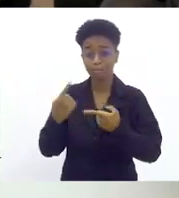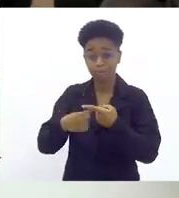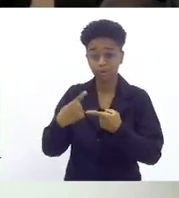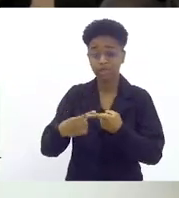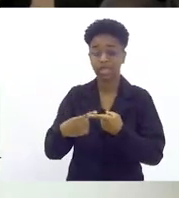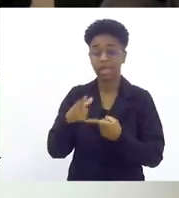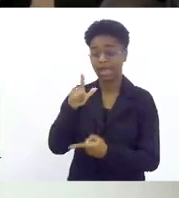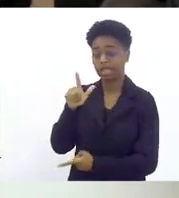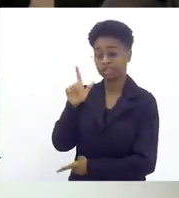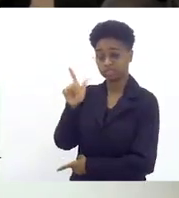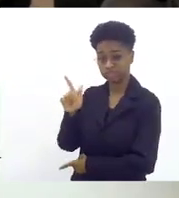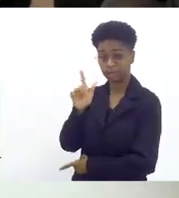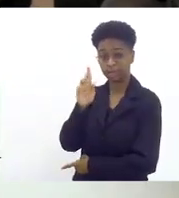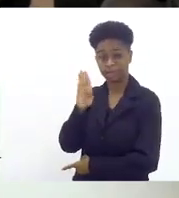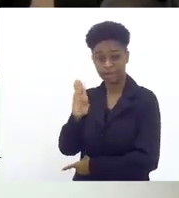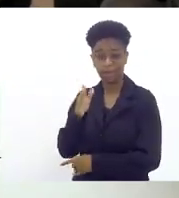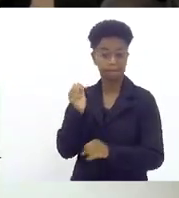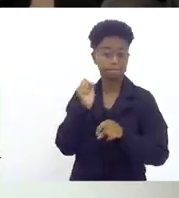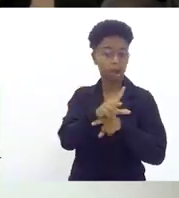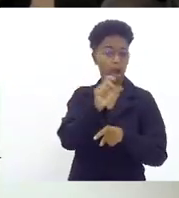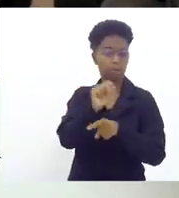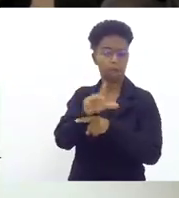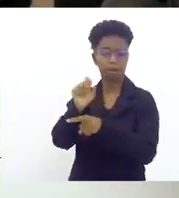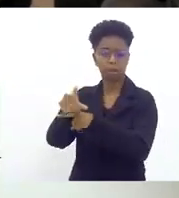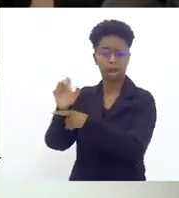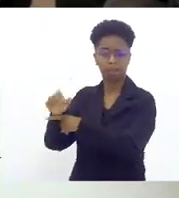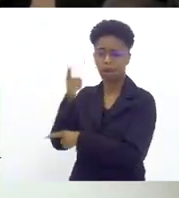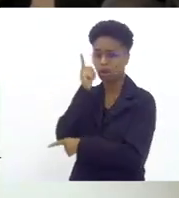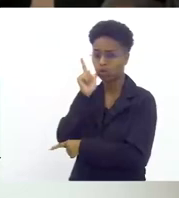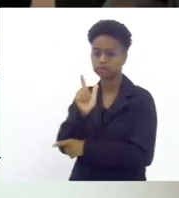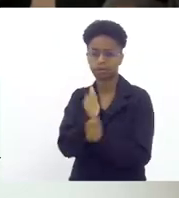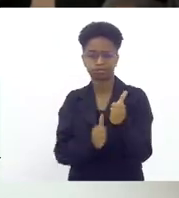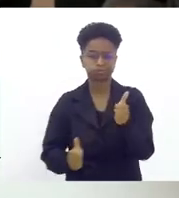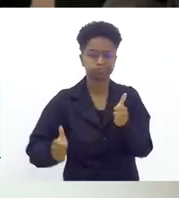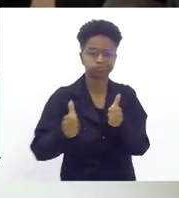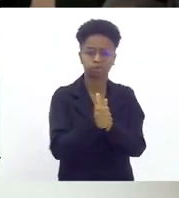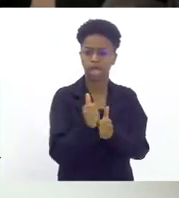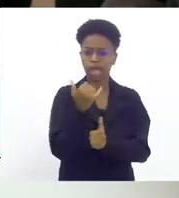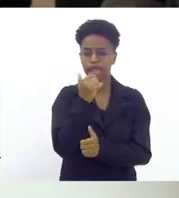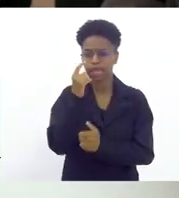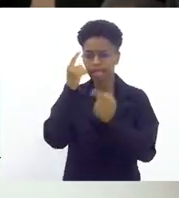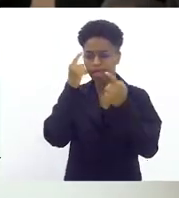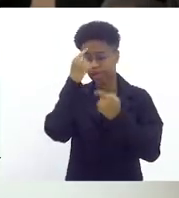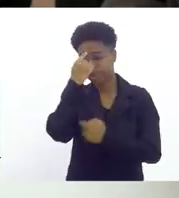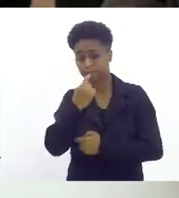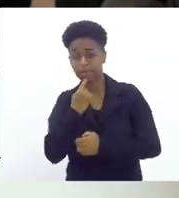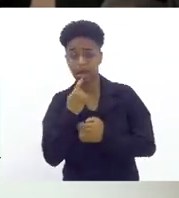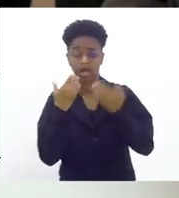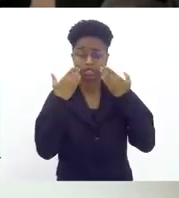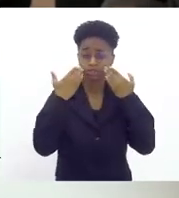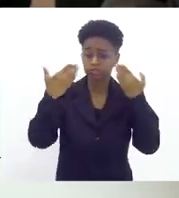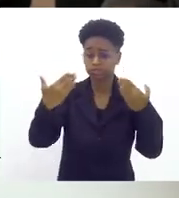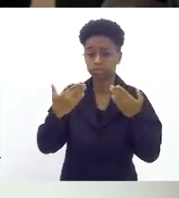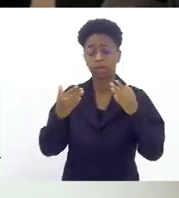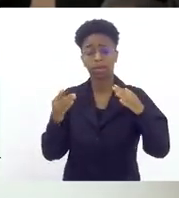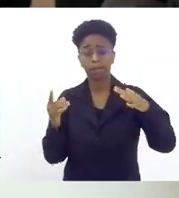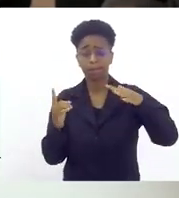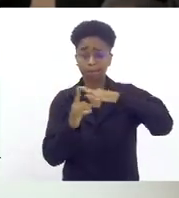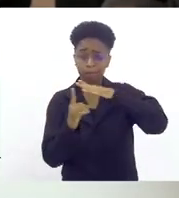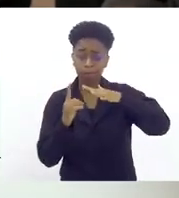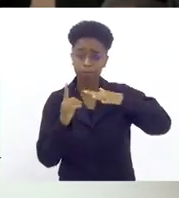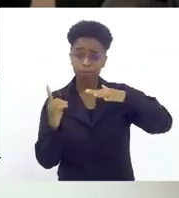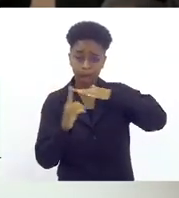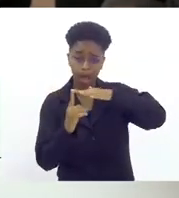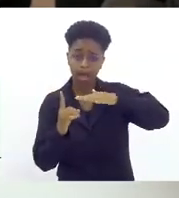LGBTs ocupam sempre essa frente da prioridade, da imagem, da visibilidade, da passabilidade. E eu acho também